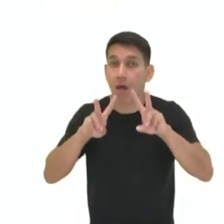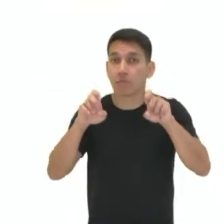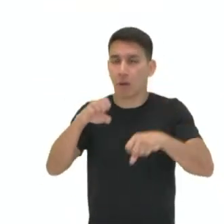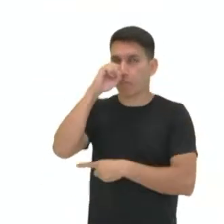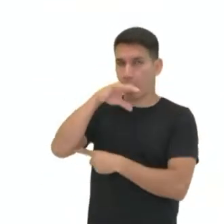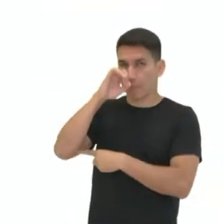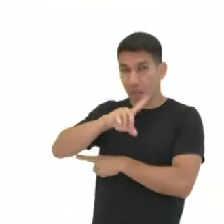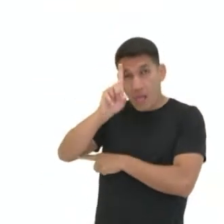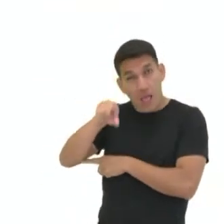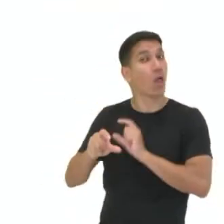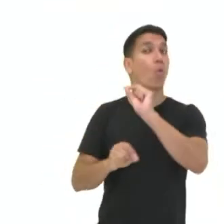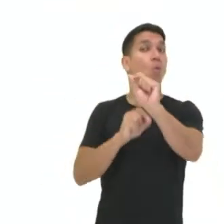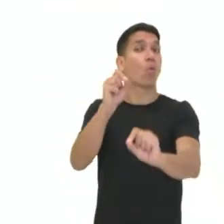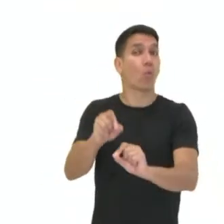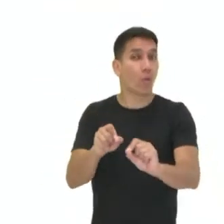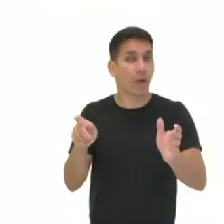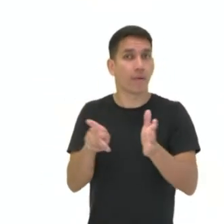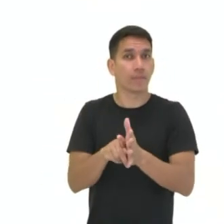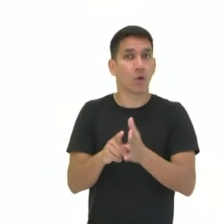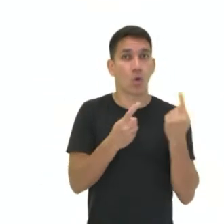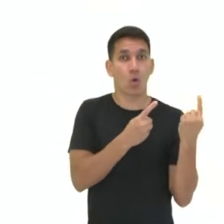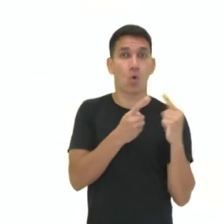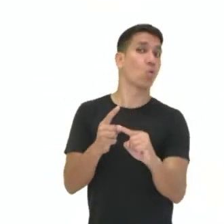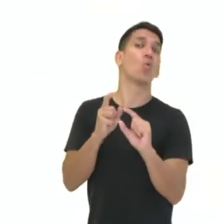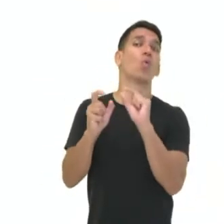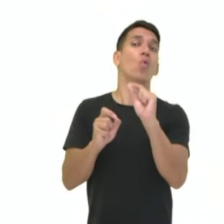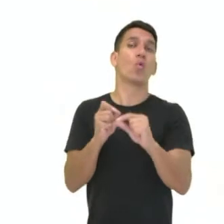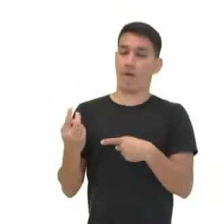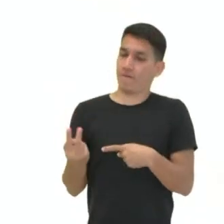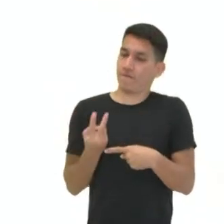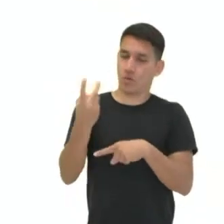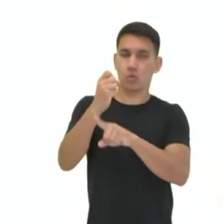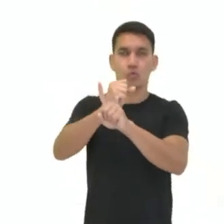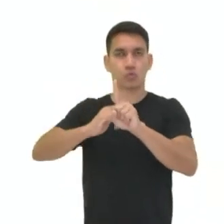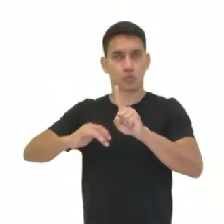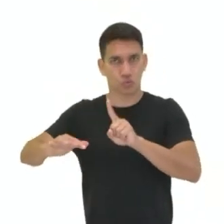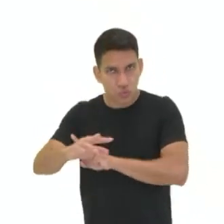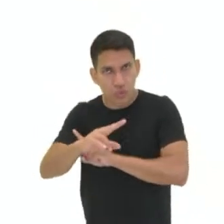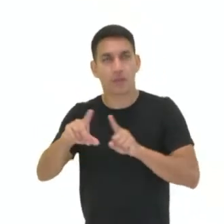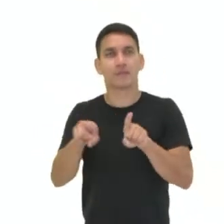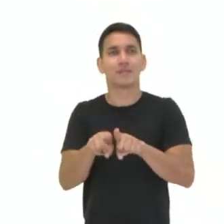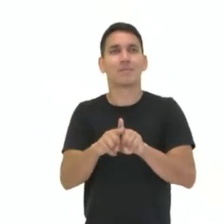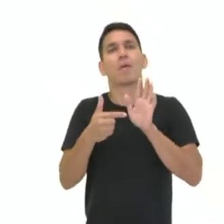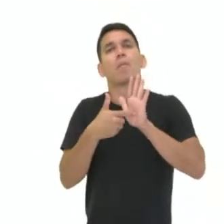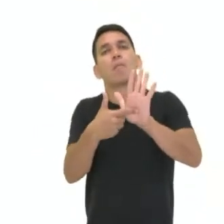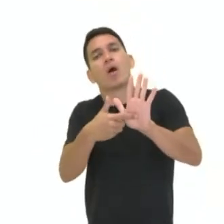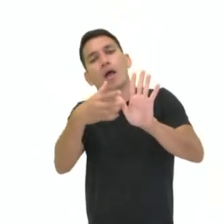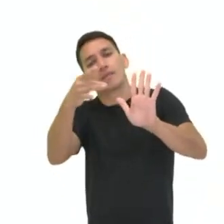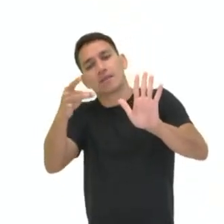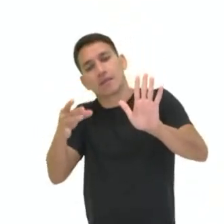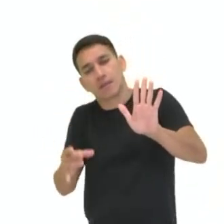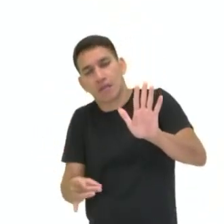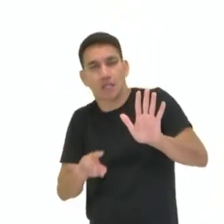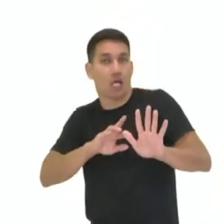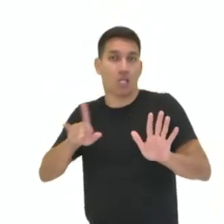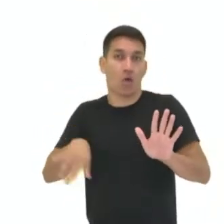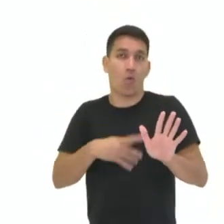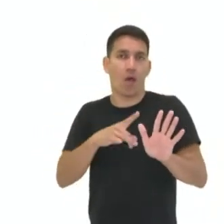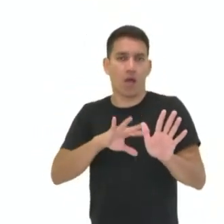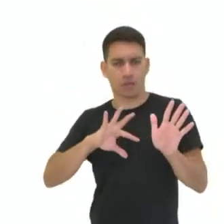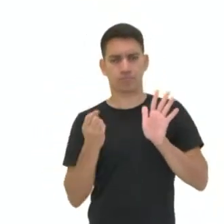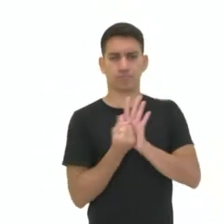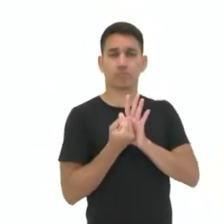é aquela que atenta contra valores sociais, como exemplifica de forma não taxativa